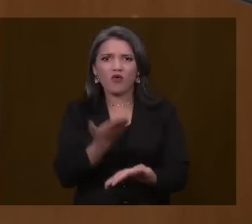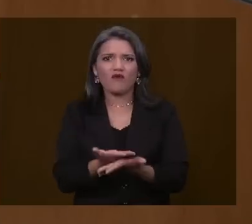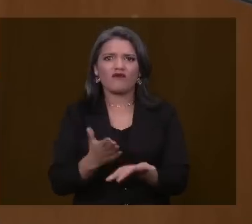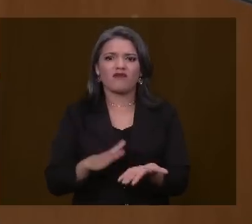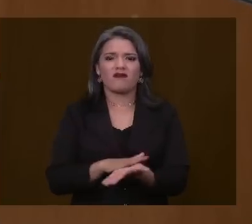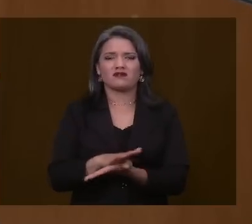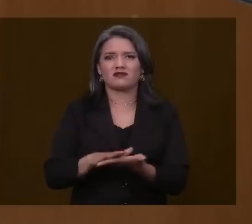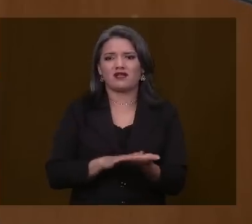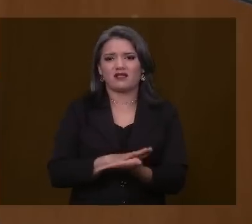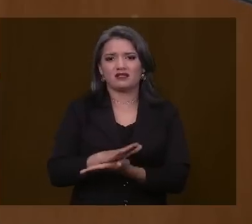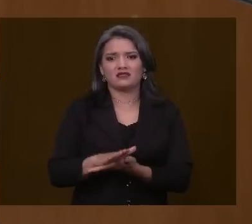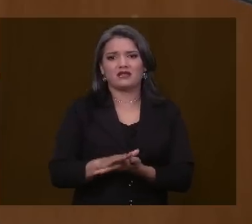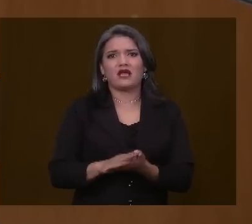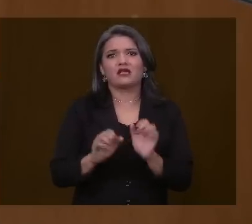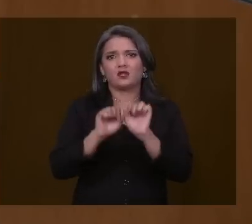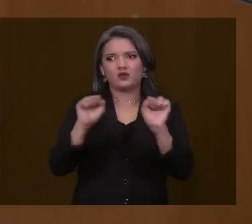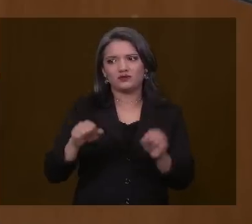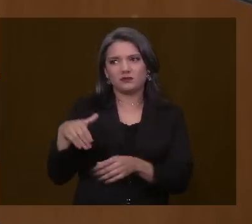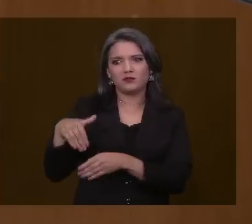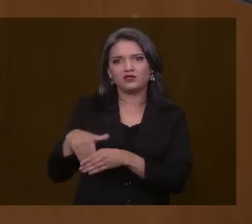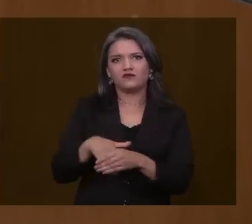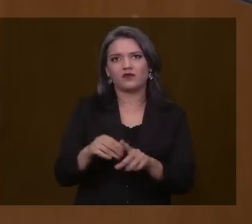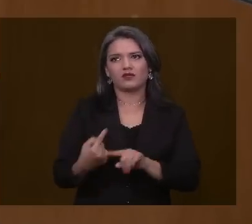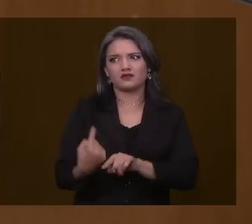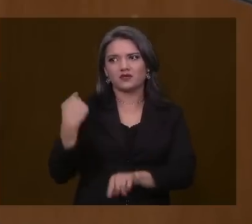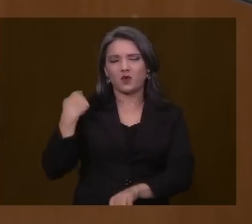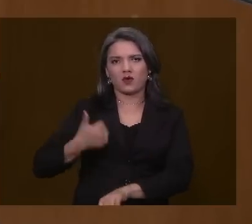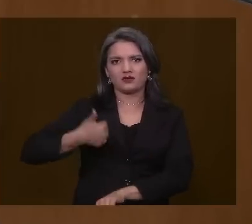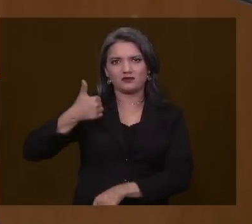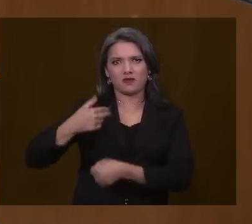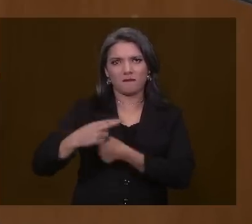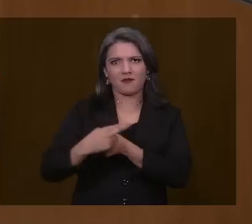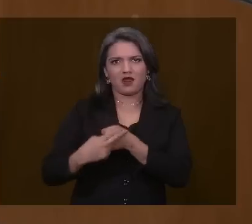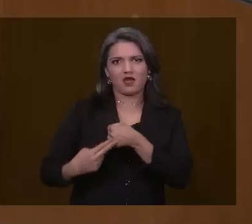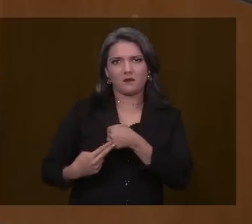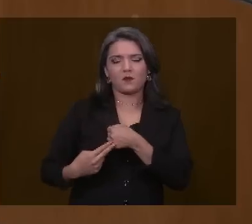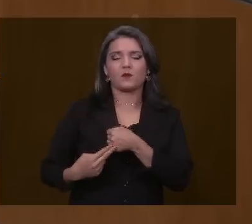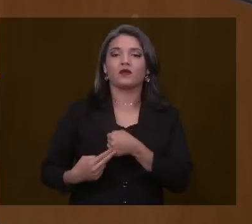eleitoral da Primeira República. Ao tempo, o que